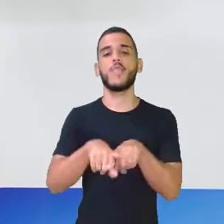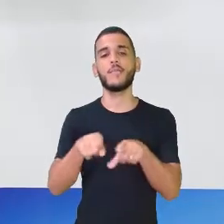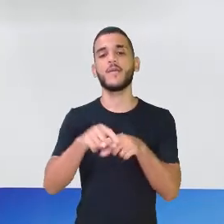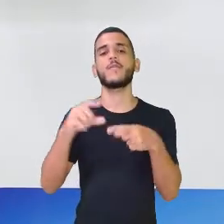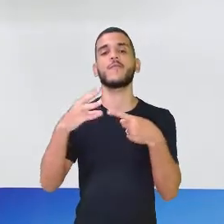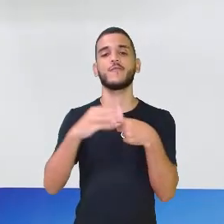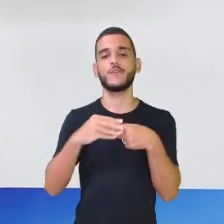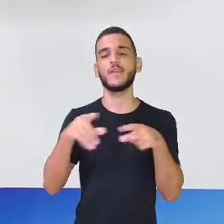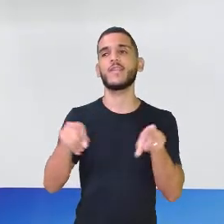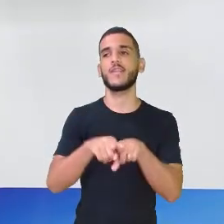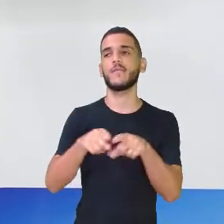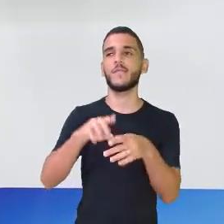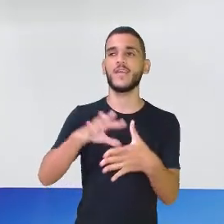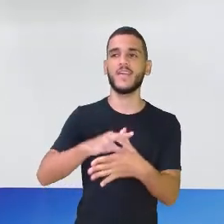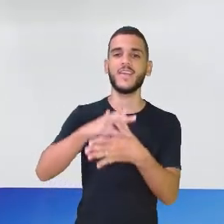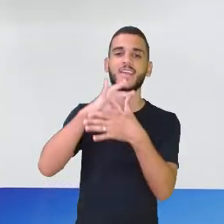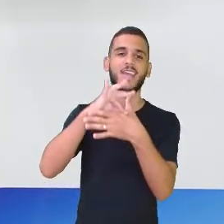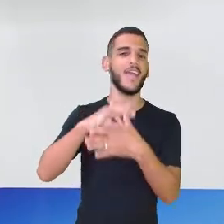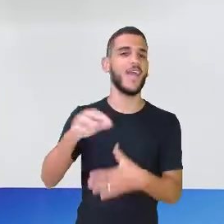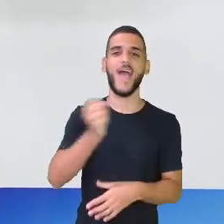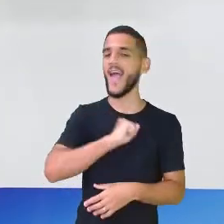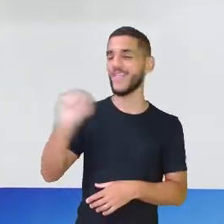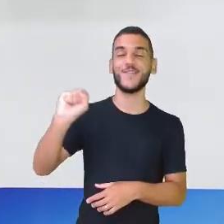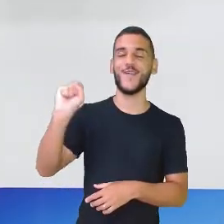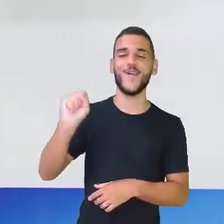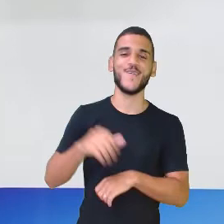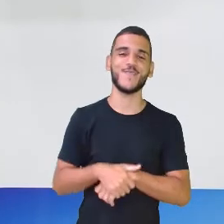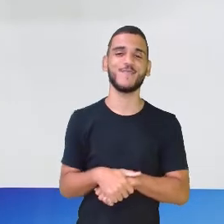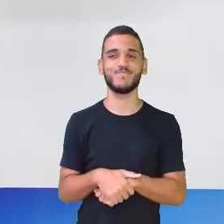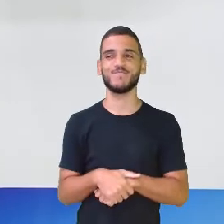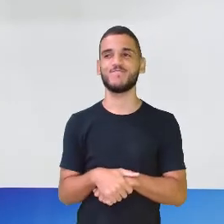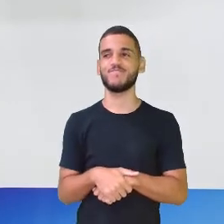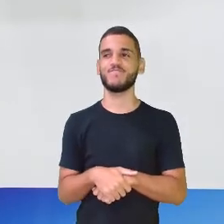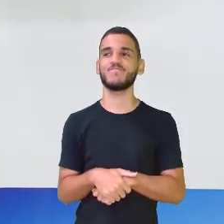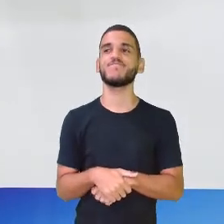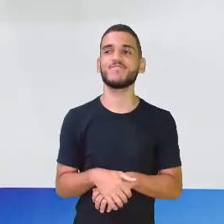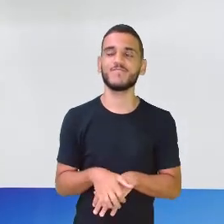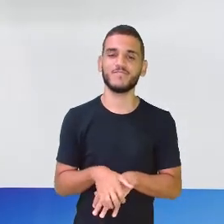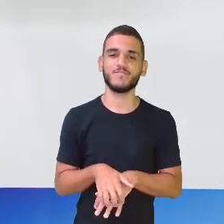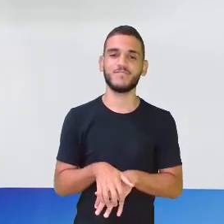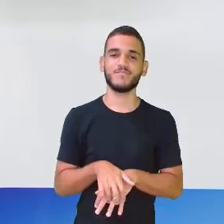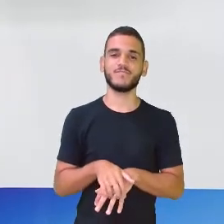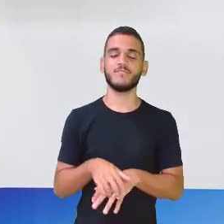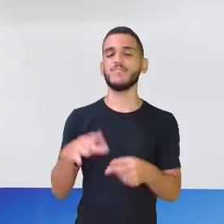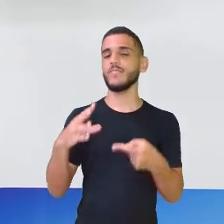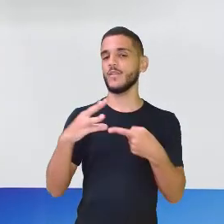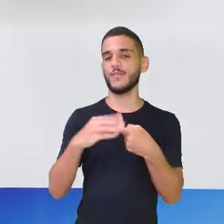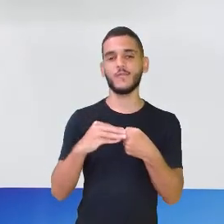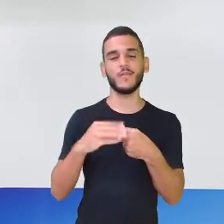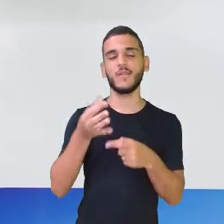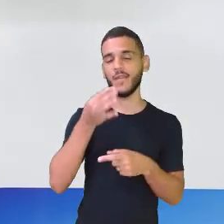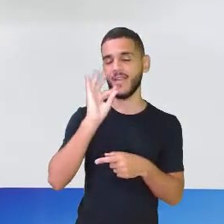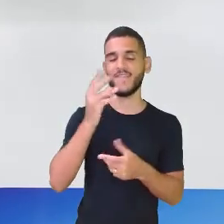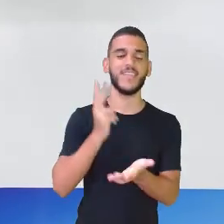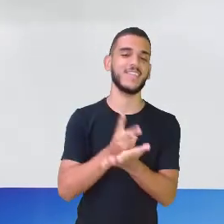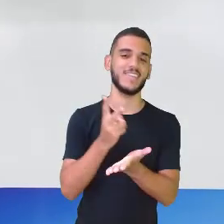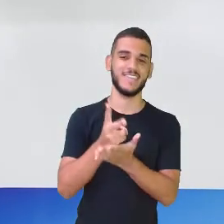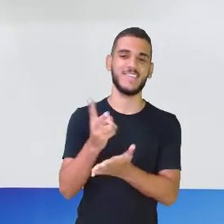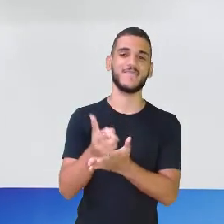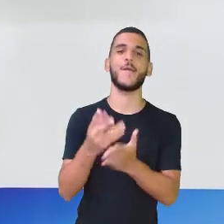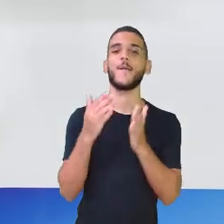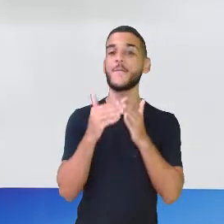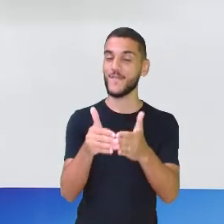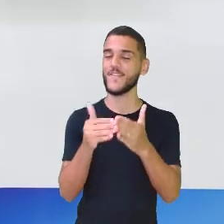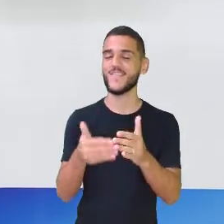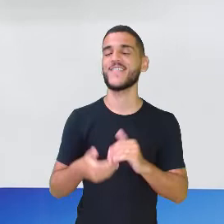Olha, nossos, hein? arrasou. Arrasou A coxinha muito. e o café sempre, ó. Coxinha e café,